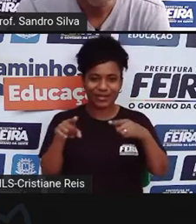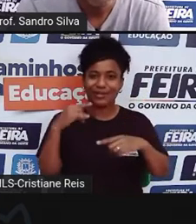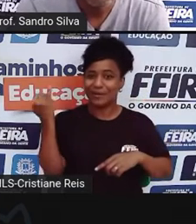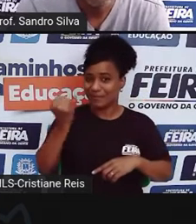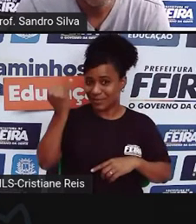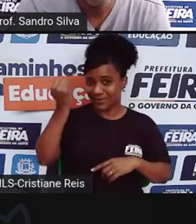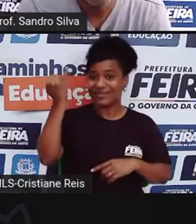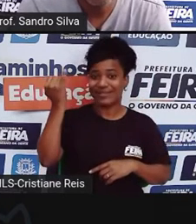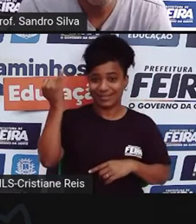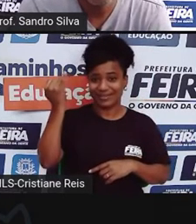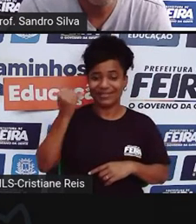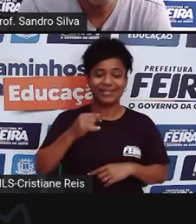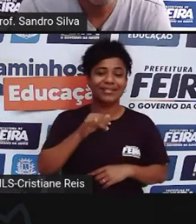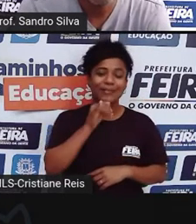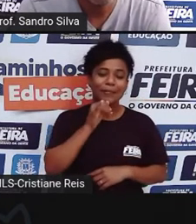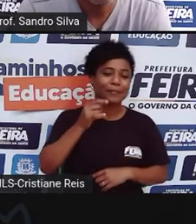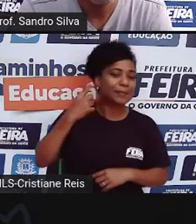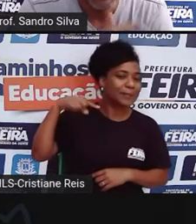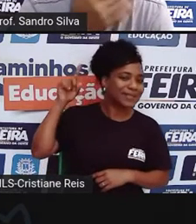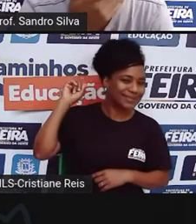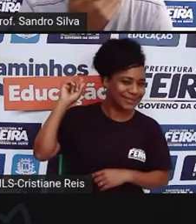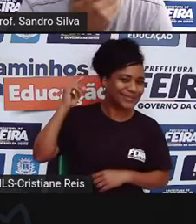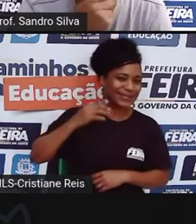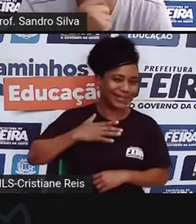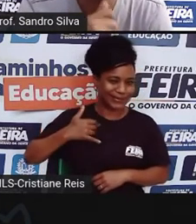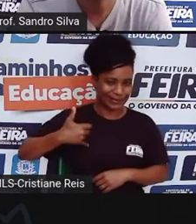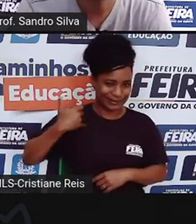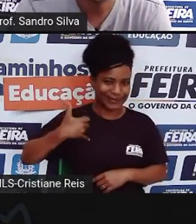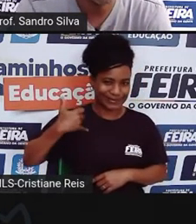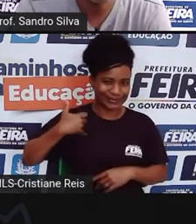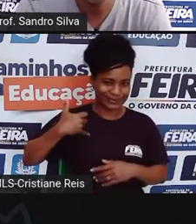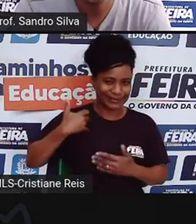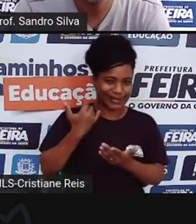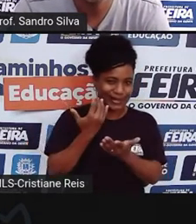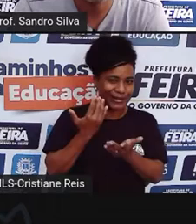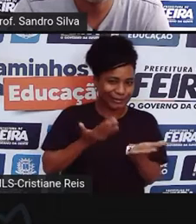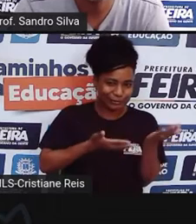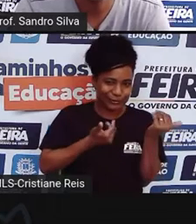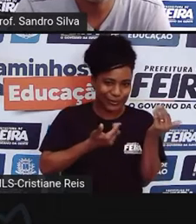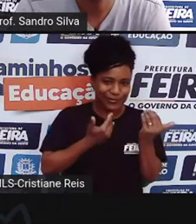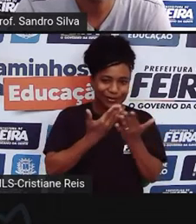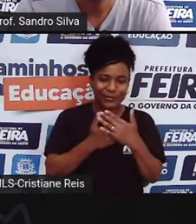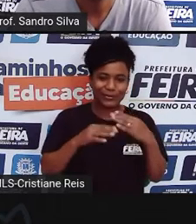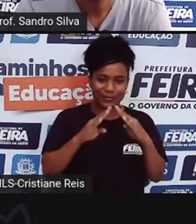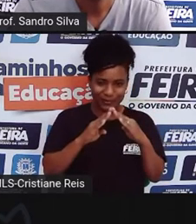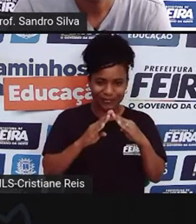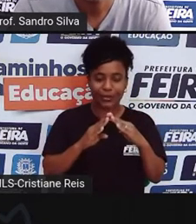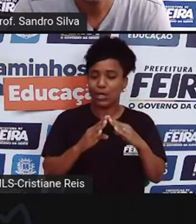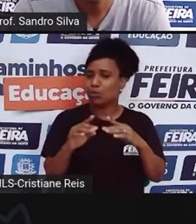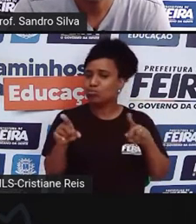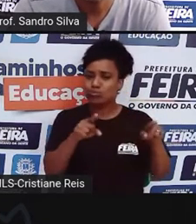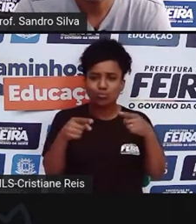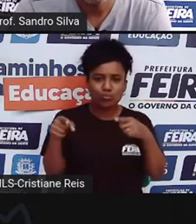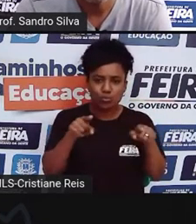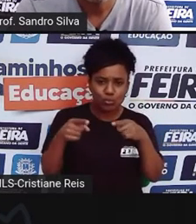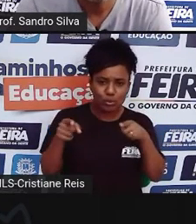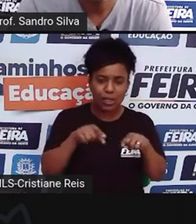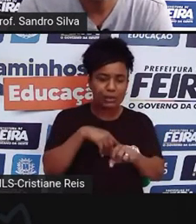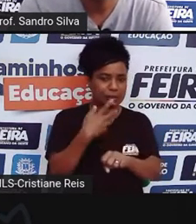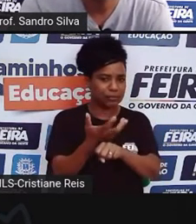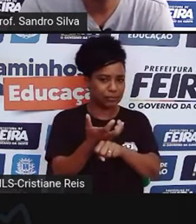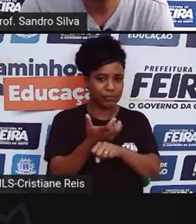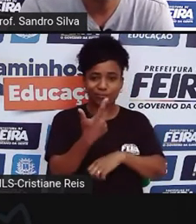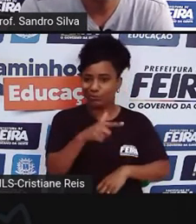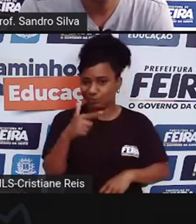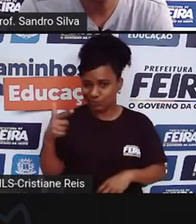por exemplo, eu não tive esse contato como disciplina com a música, sabe? Sim. E eu vejo,